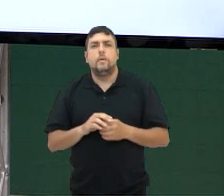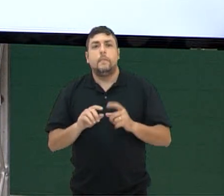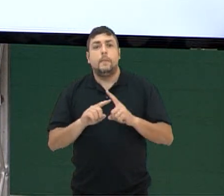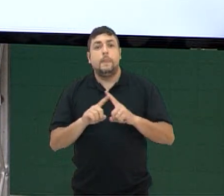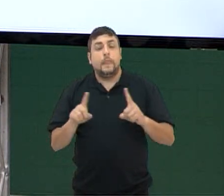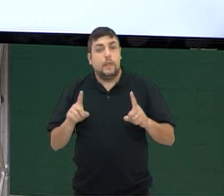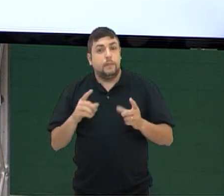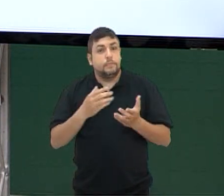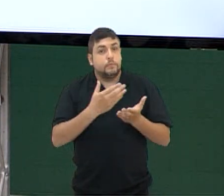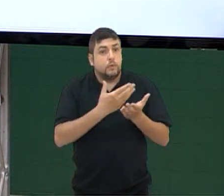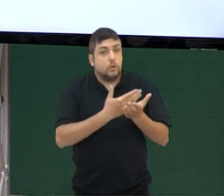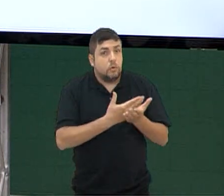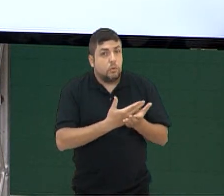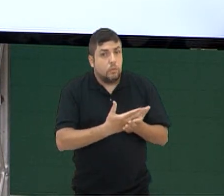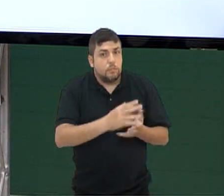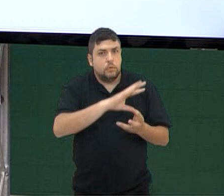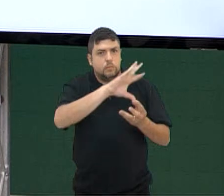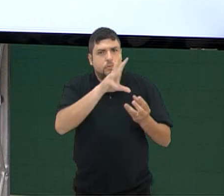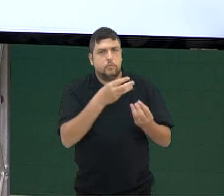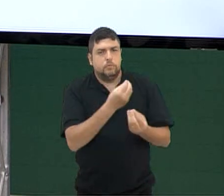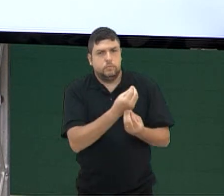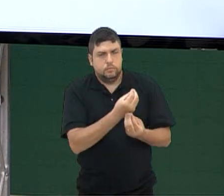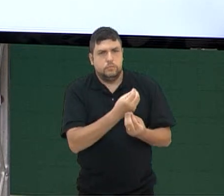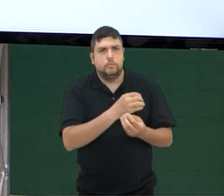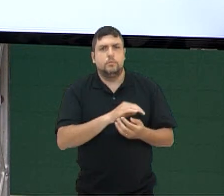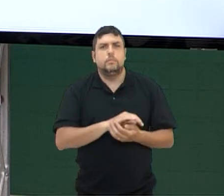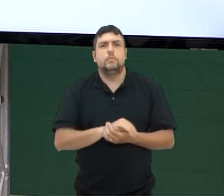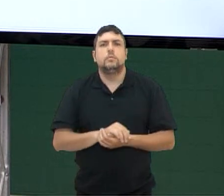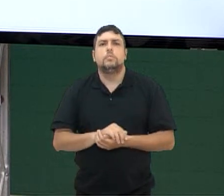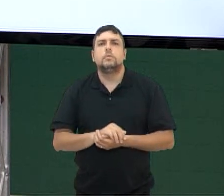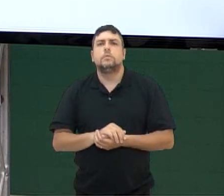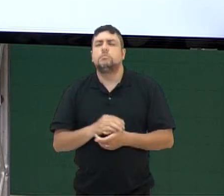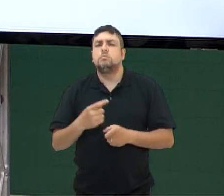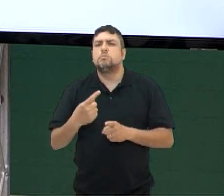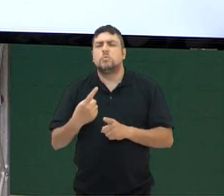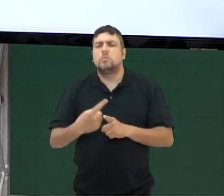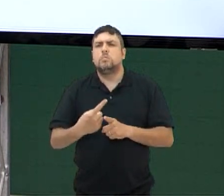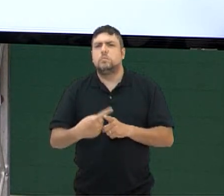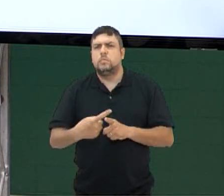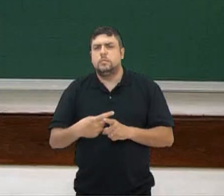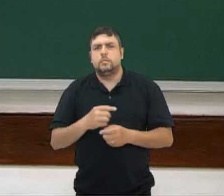das artes plásticas, né? E por que isso?